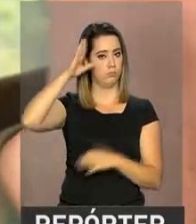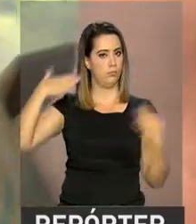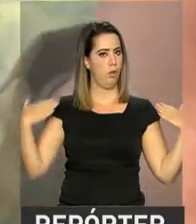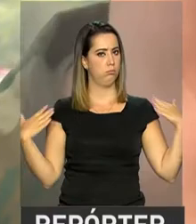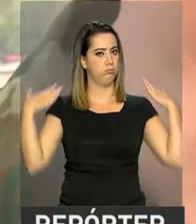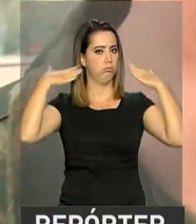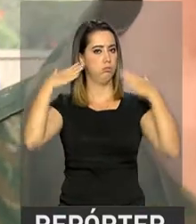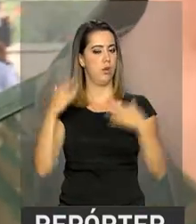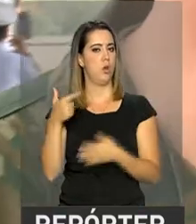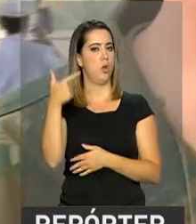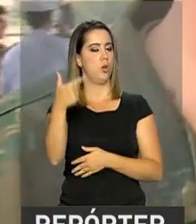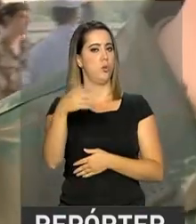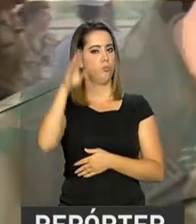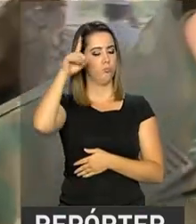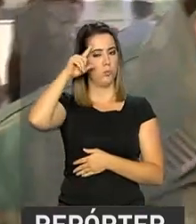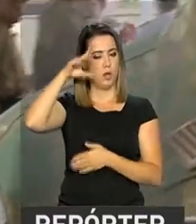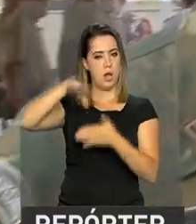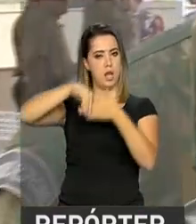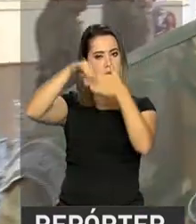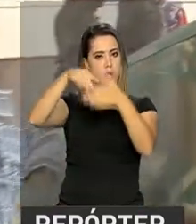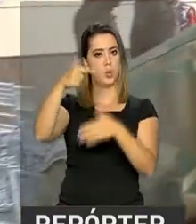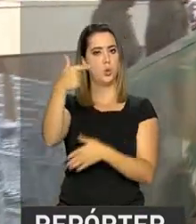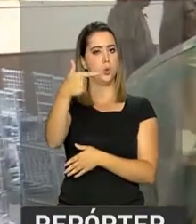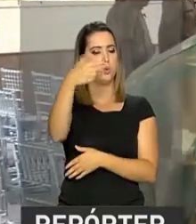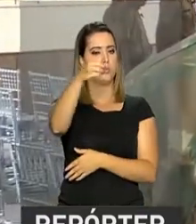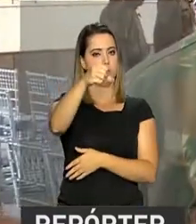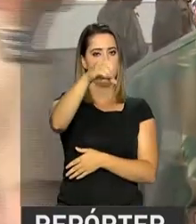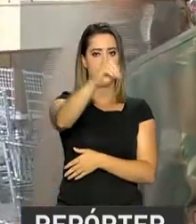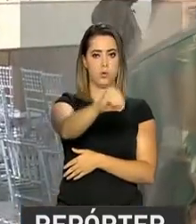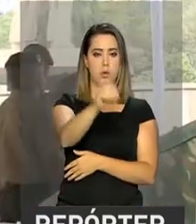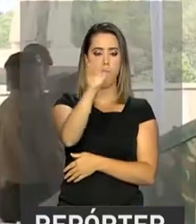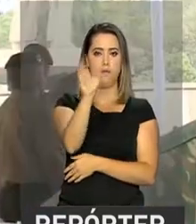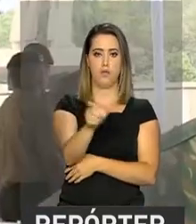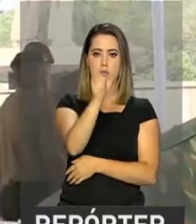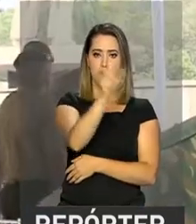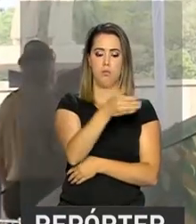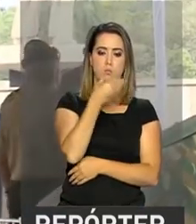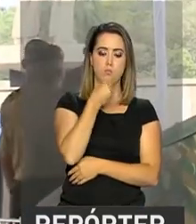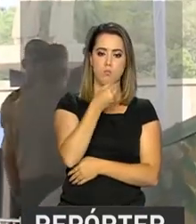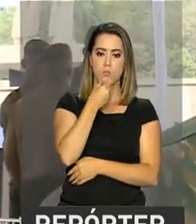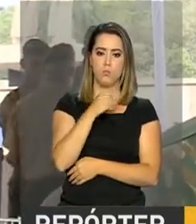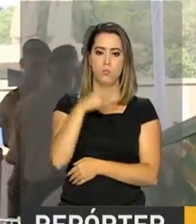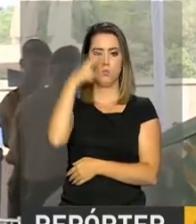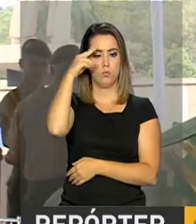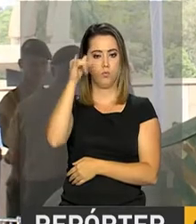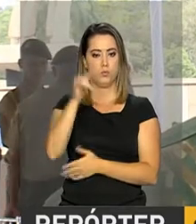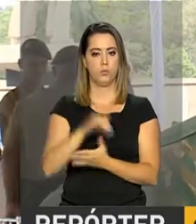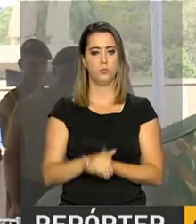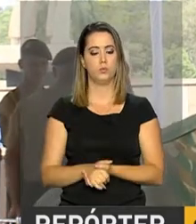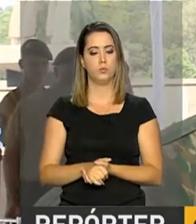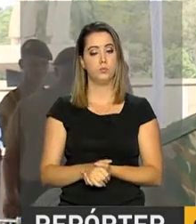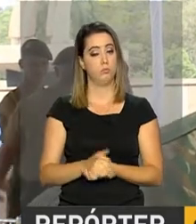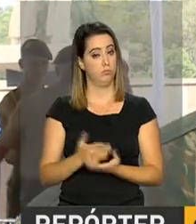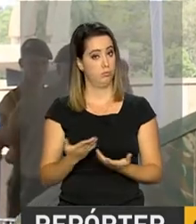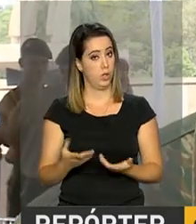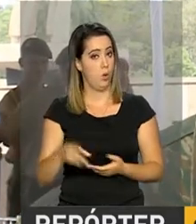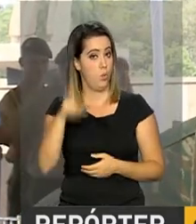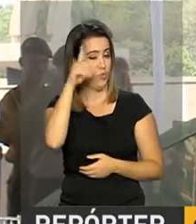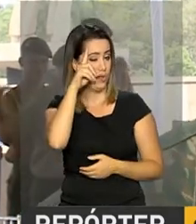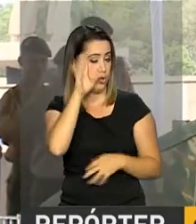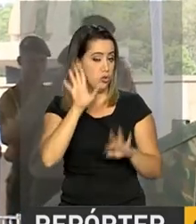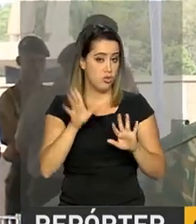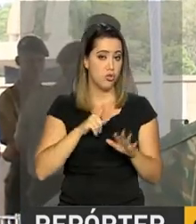290 homens no Haiti, falou do orgulho de servir no exterior. O dia a dia era de muito trabalho. Os nossos